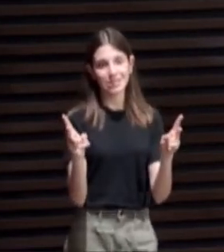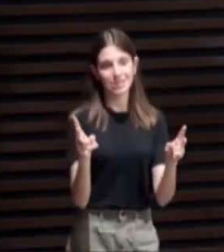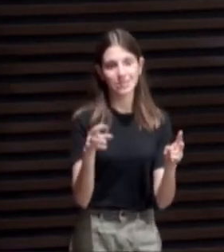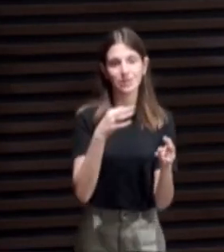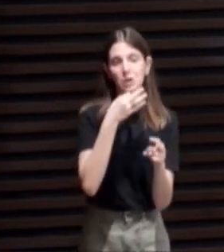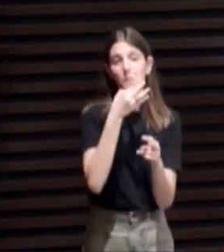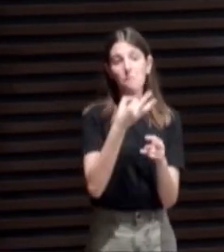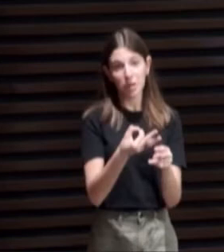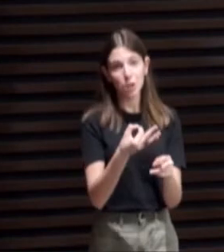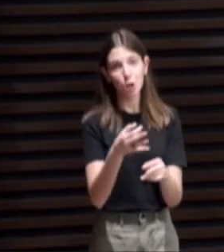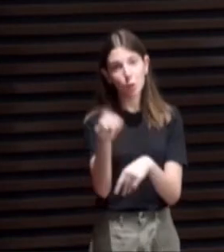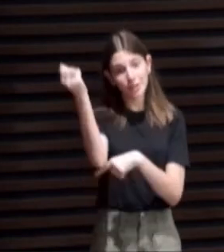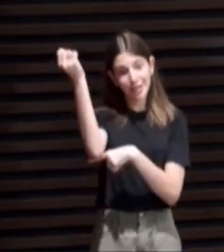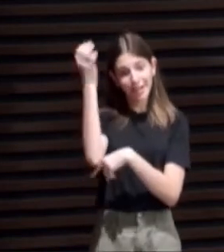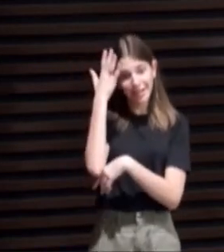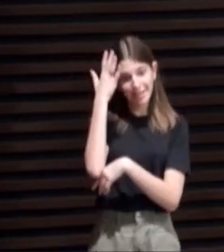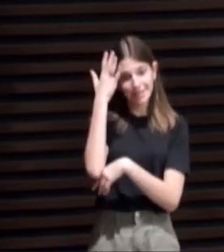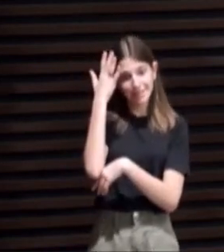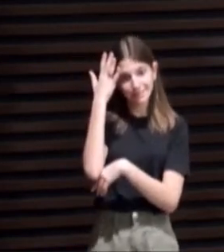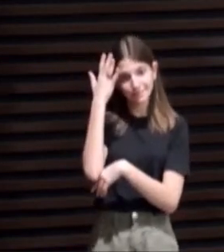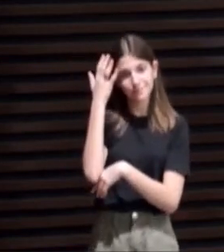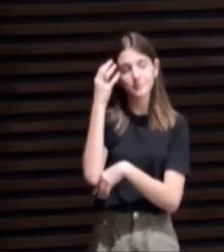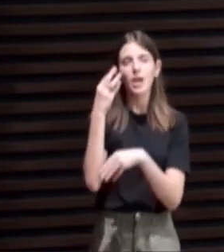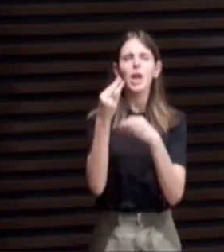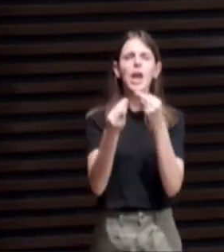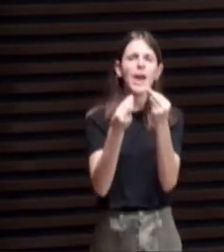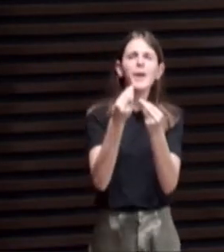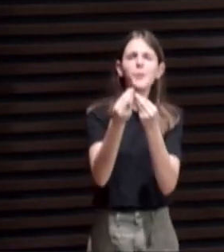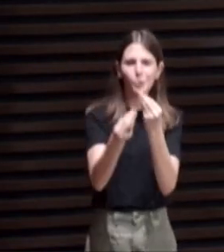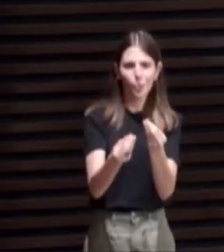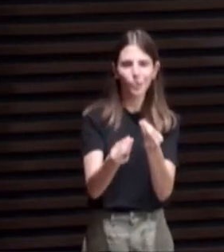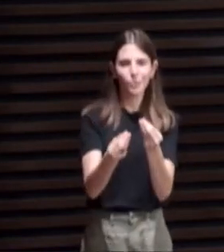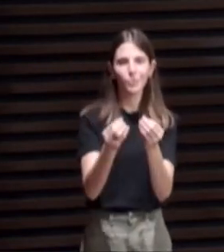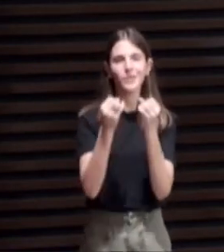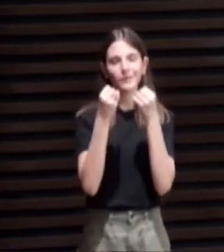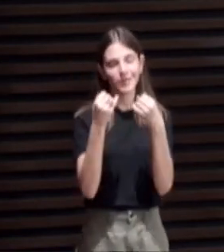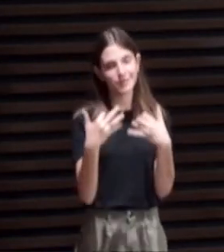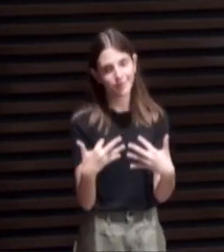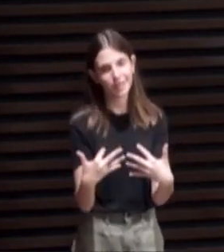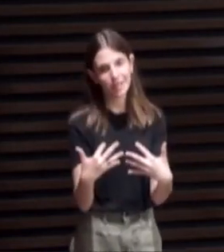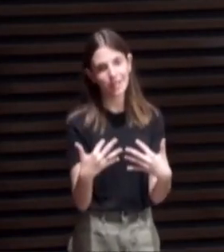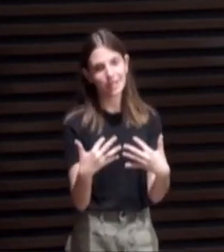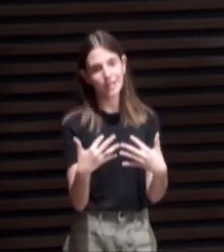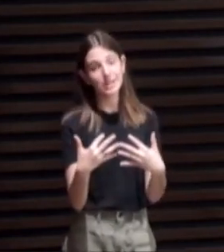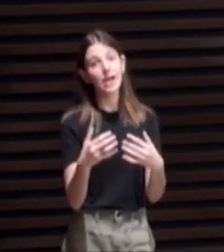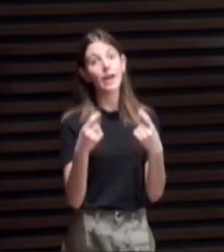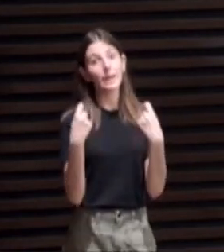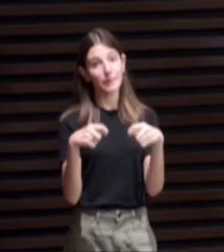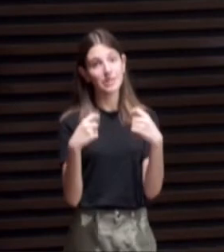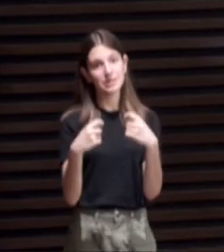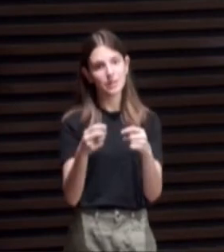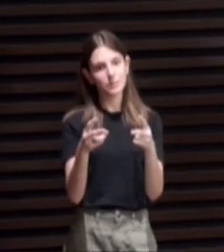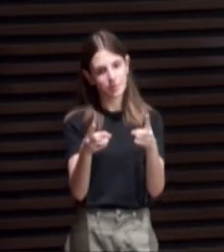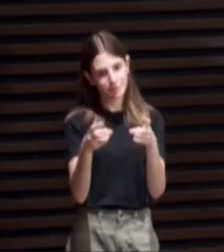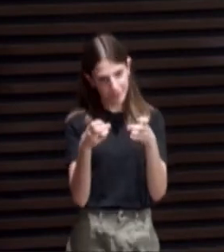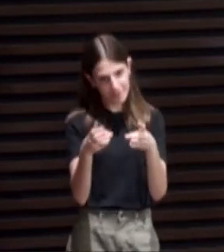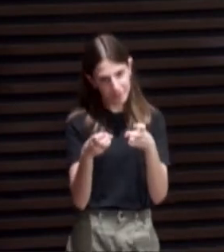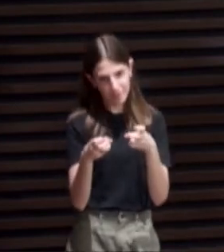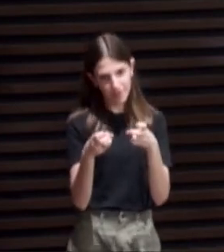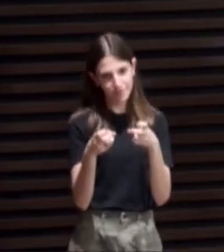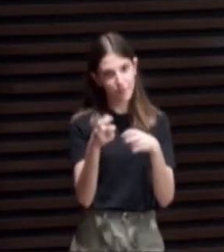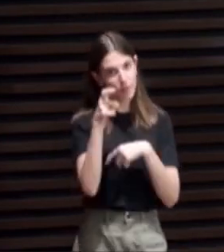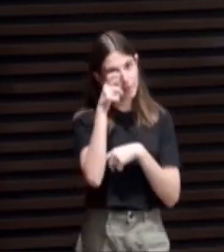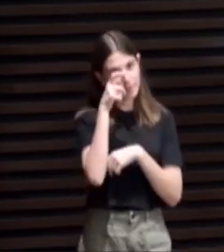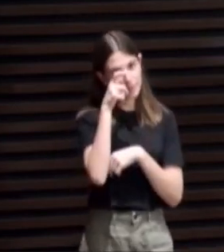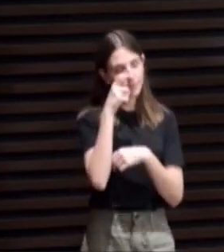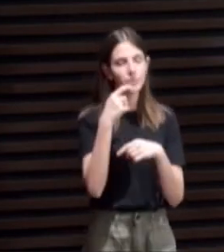negar. O problema é como elas vão abordar. E aí é que mora o perigo. Eu entendo que qualquer pessoa que